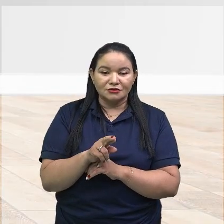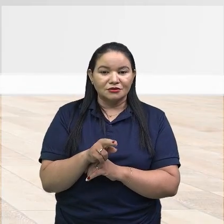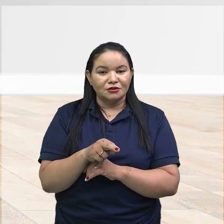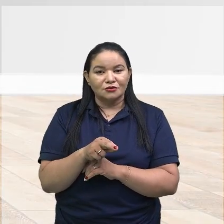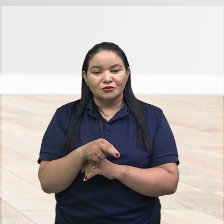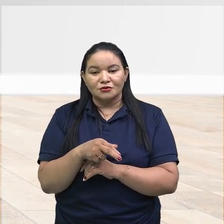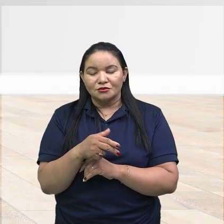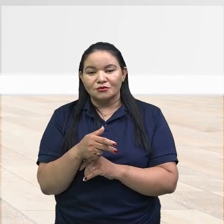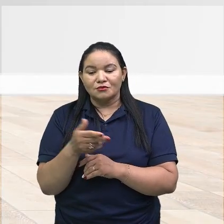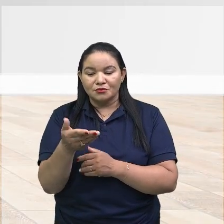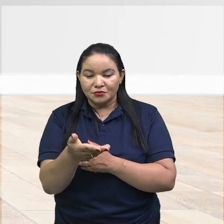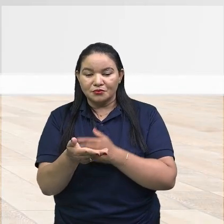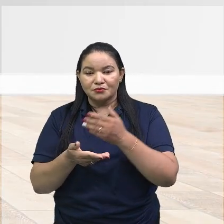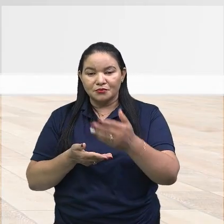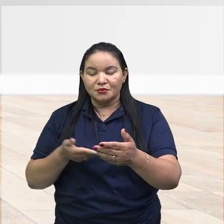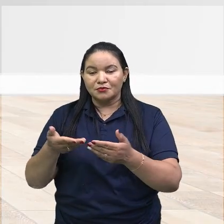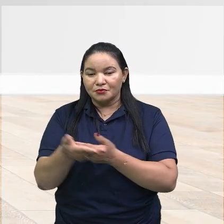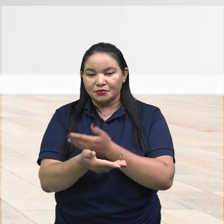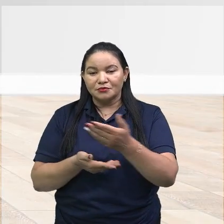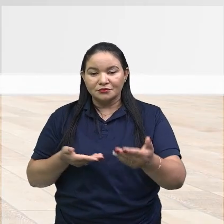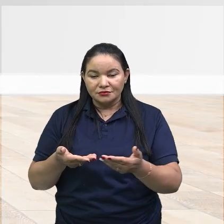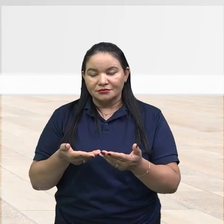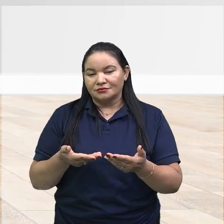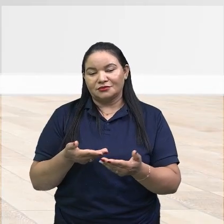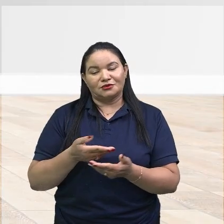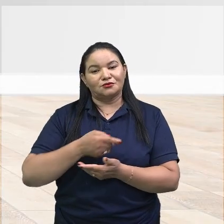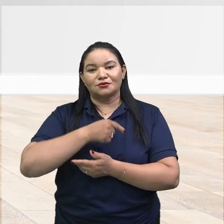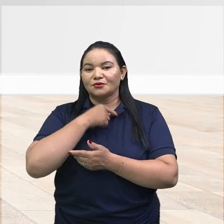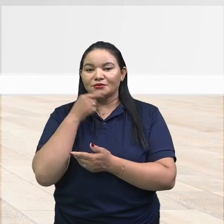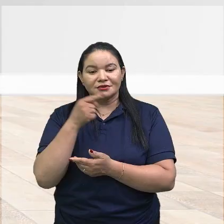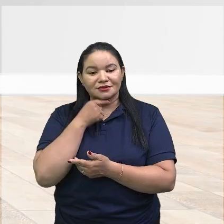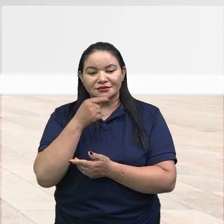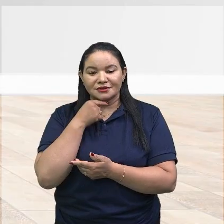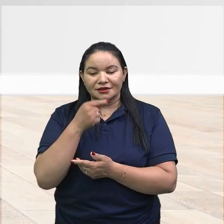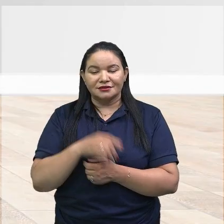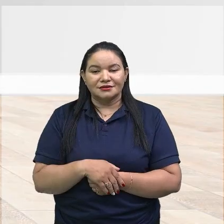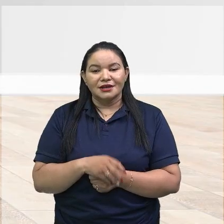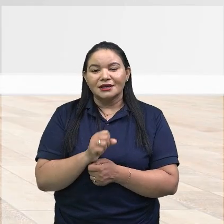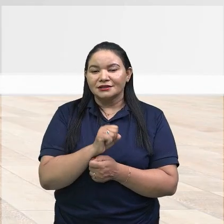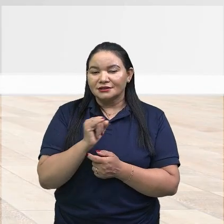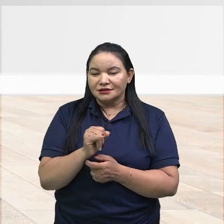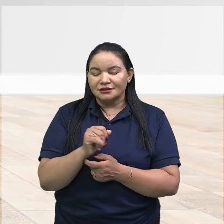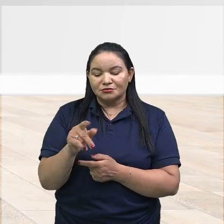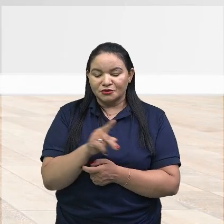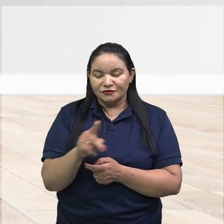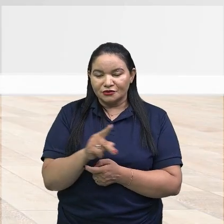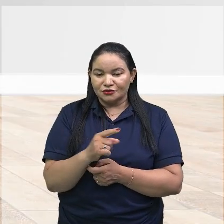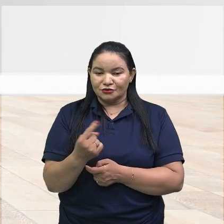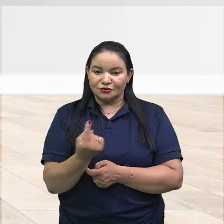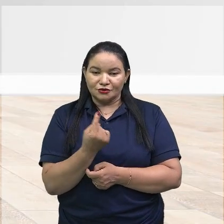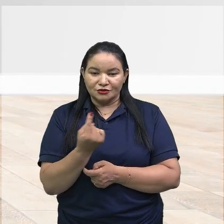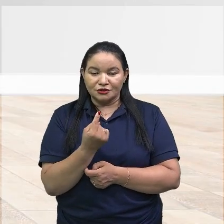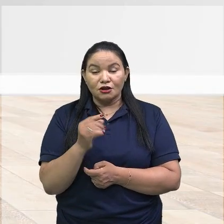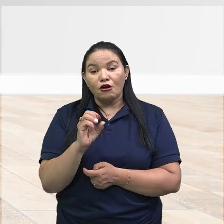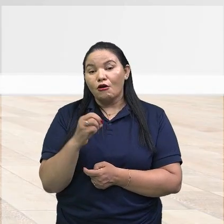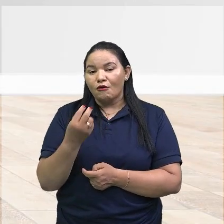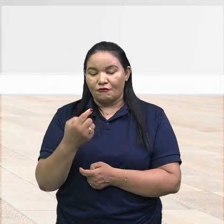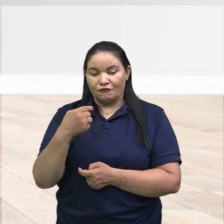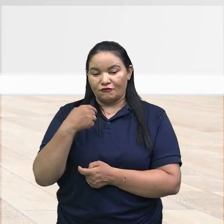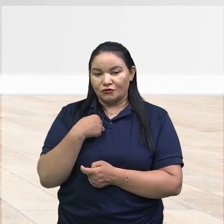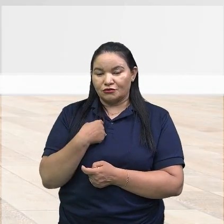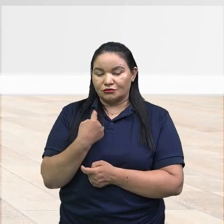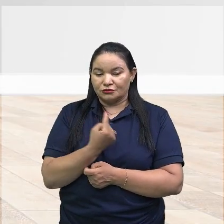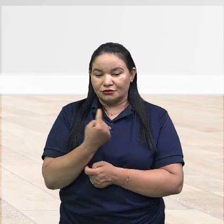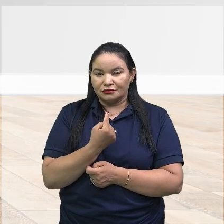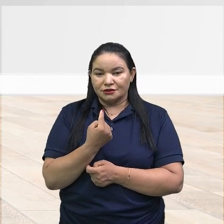Esse vai e vem da comunicação. Que é o que está acontecendo aqui. Se a professora Risonilde estivesse sozinha, ou se eu estivesse sozinha, a gente não